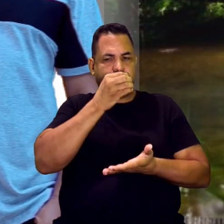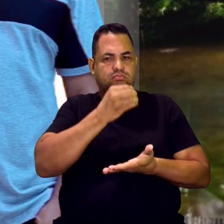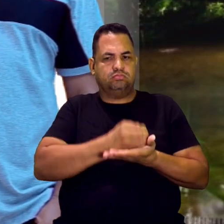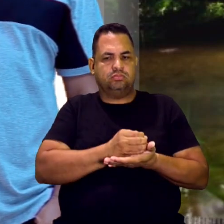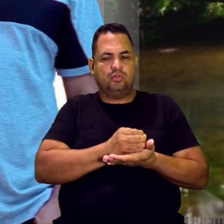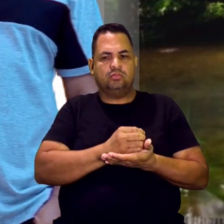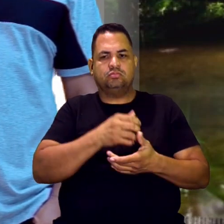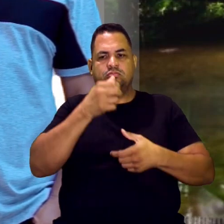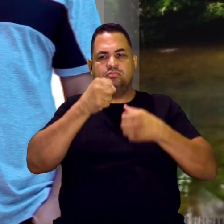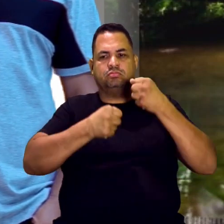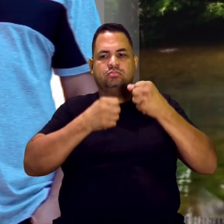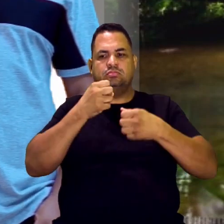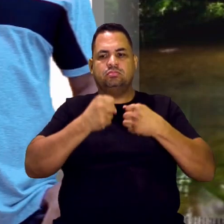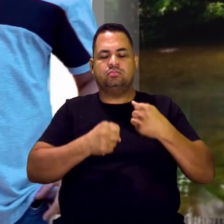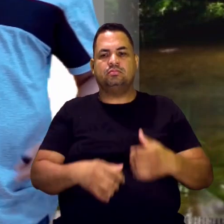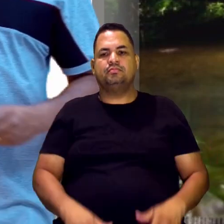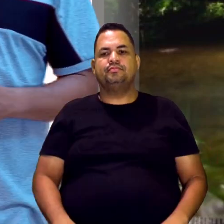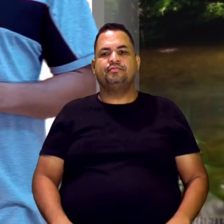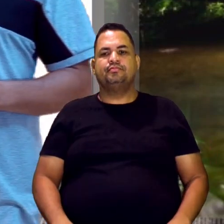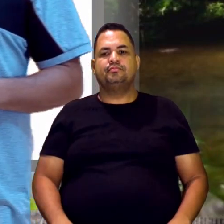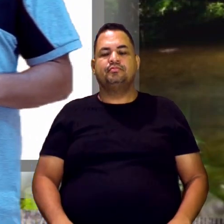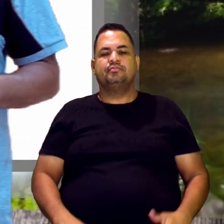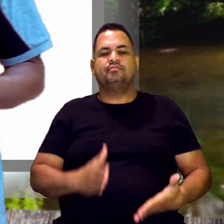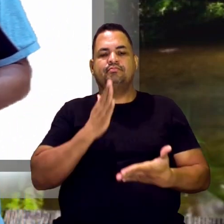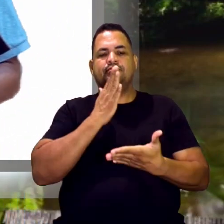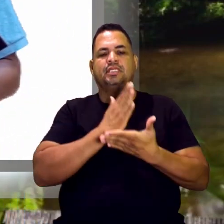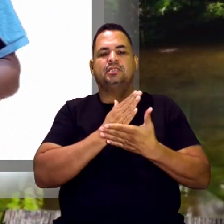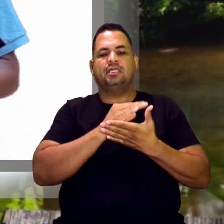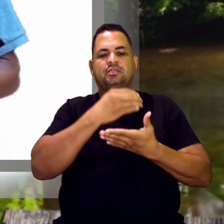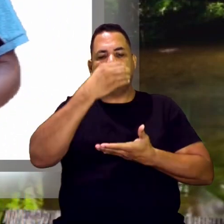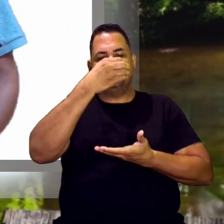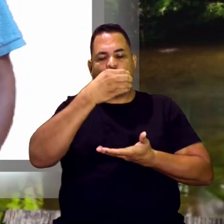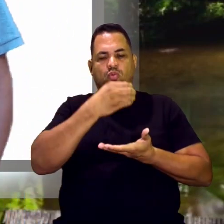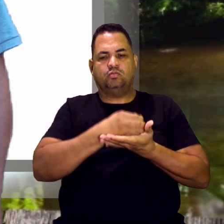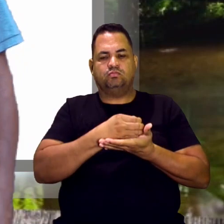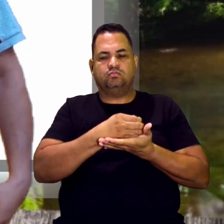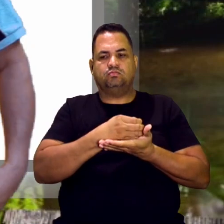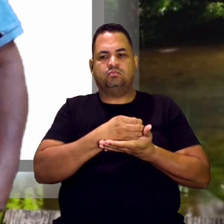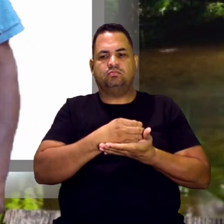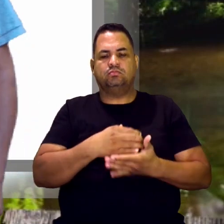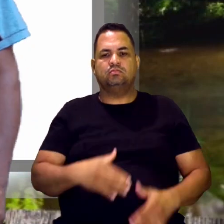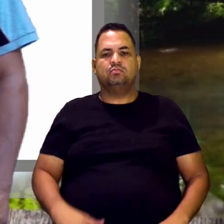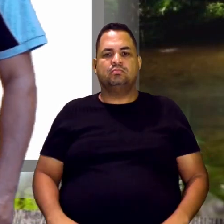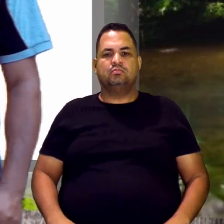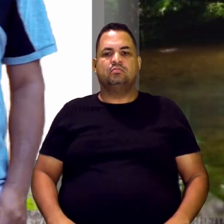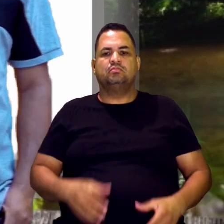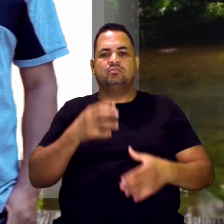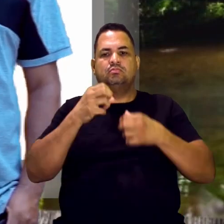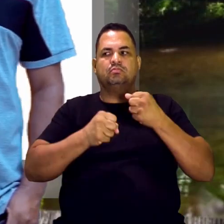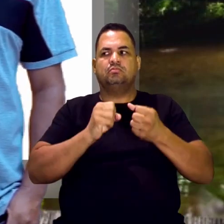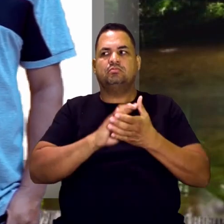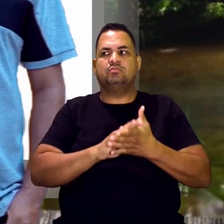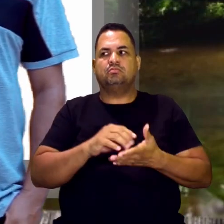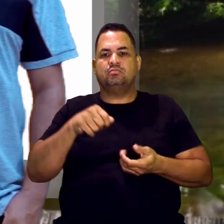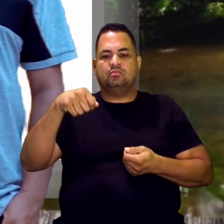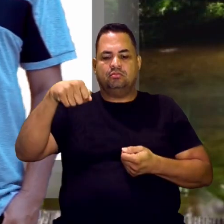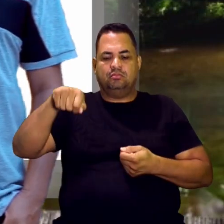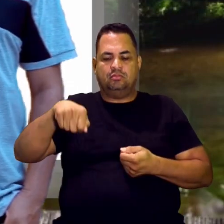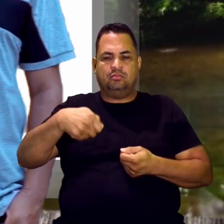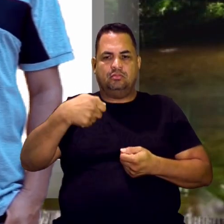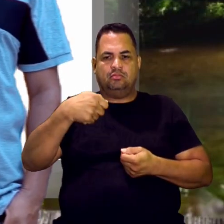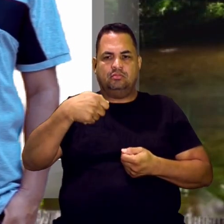tem ali, vamos colocar metade de um copo de leite. Você coloca meia